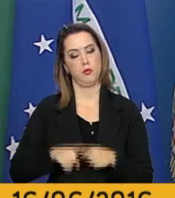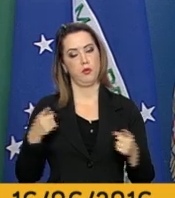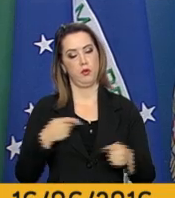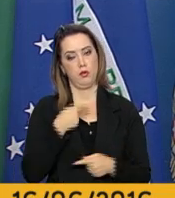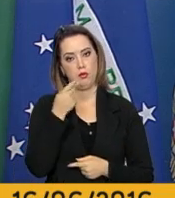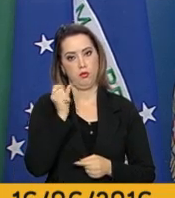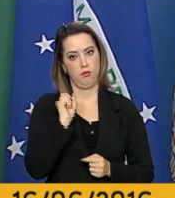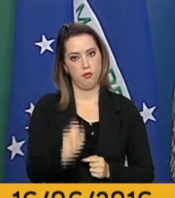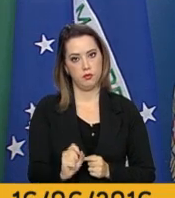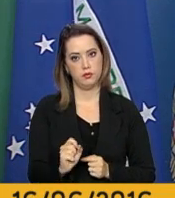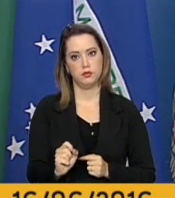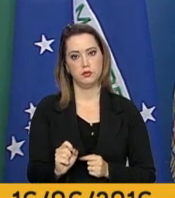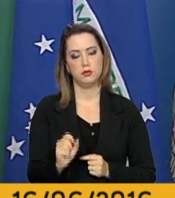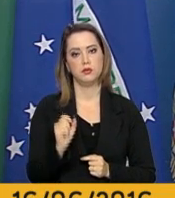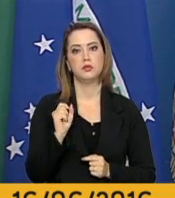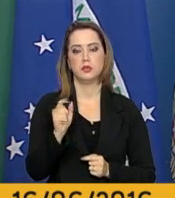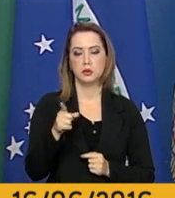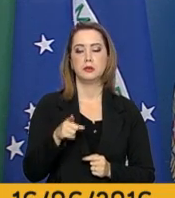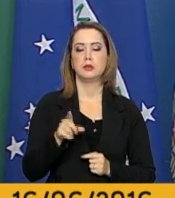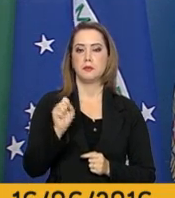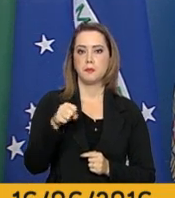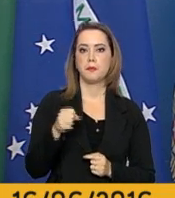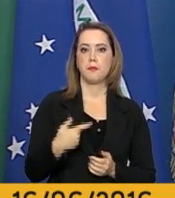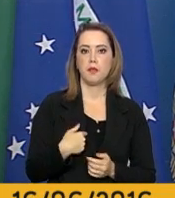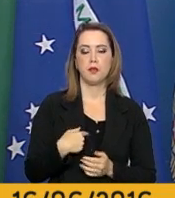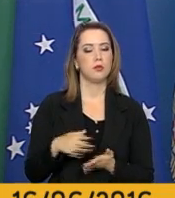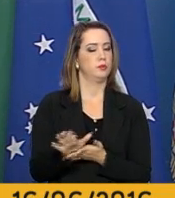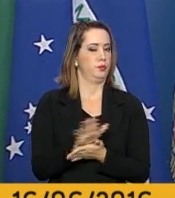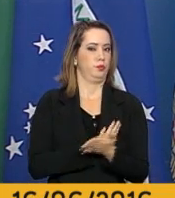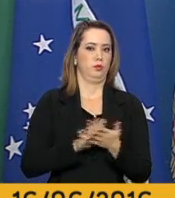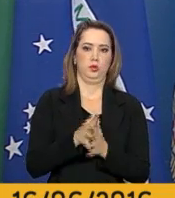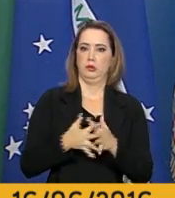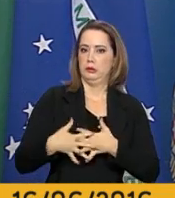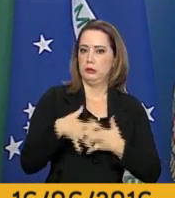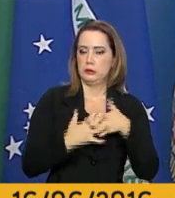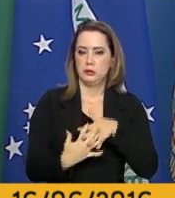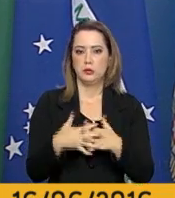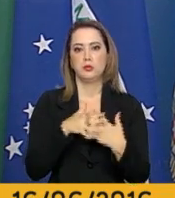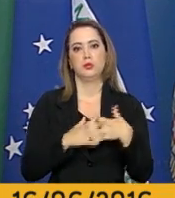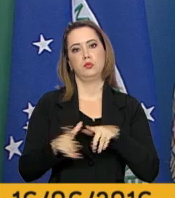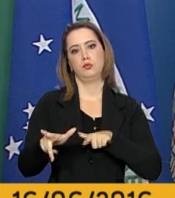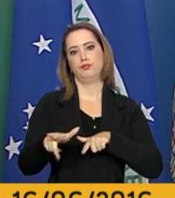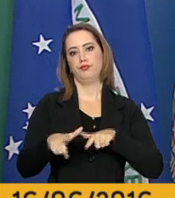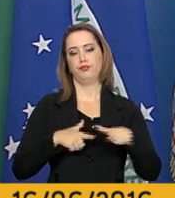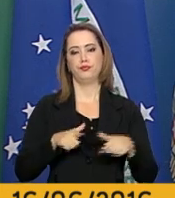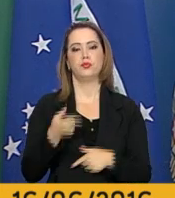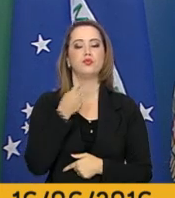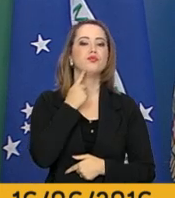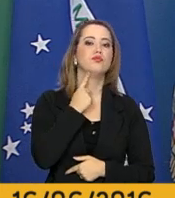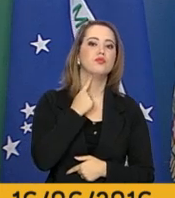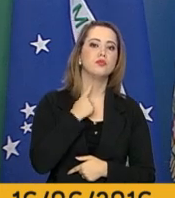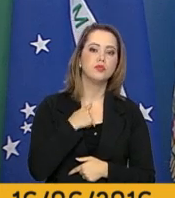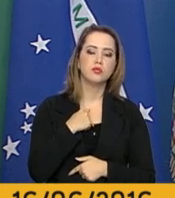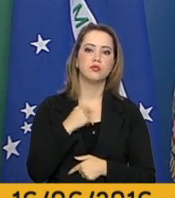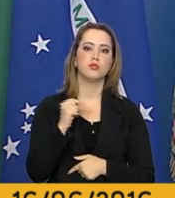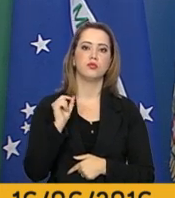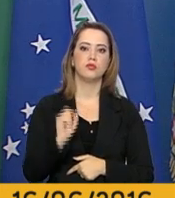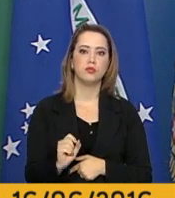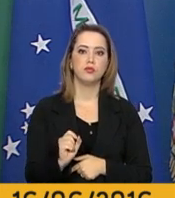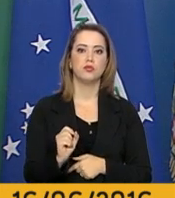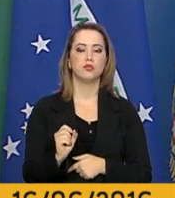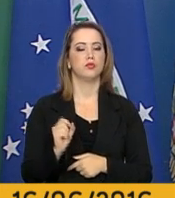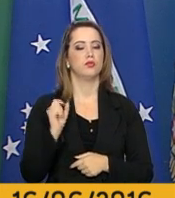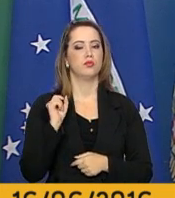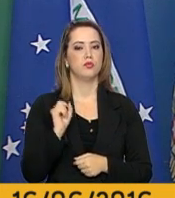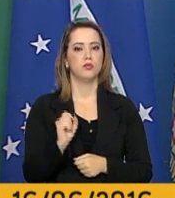dizer, registrar em alto e bom som, nada embaraçará o nosso desejo, a nossa